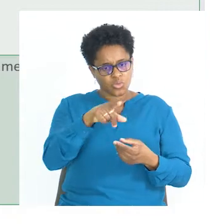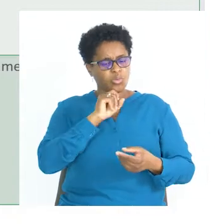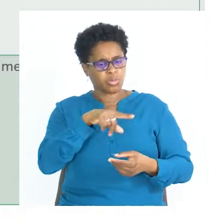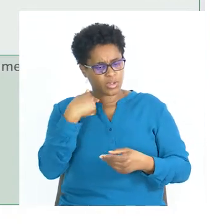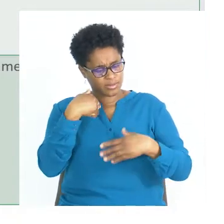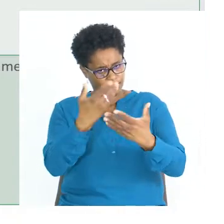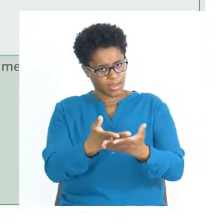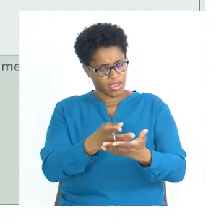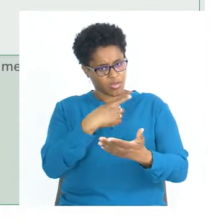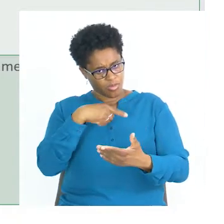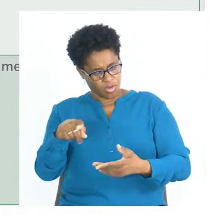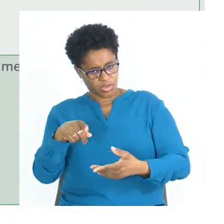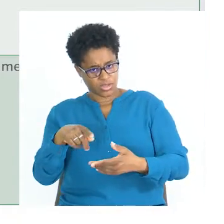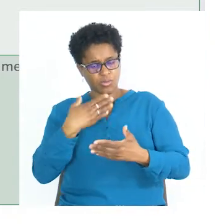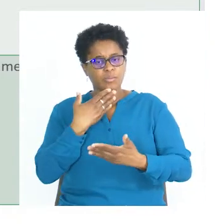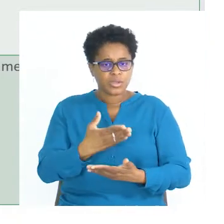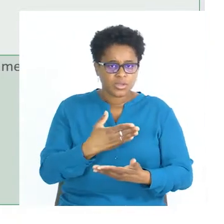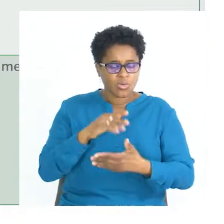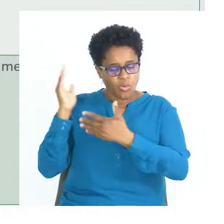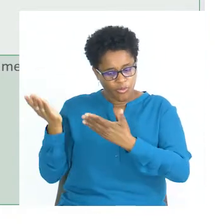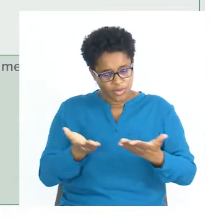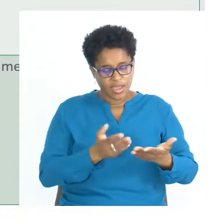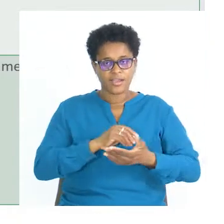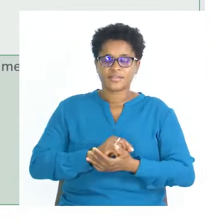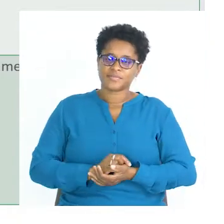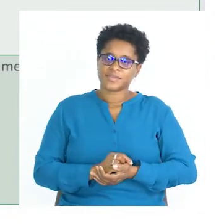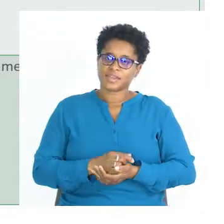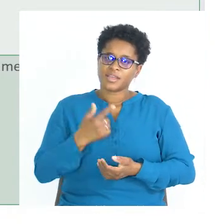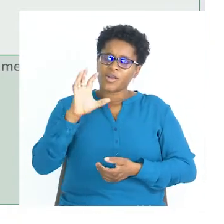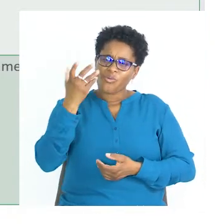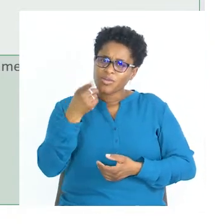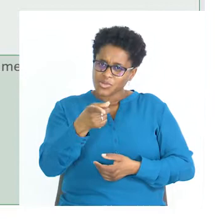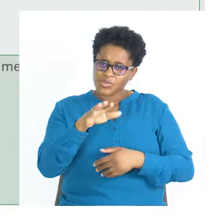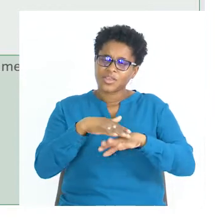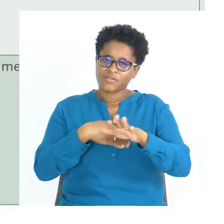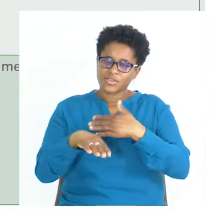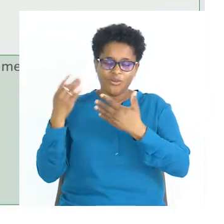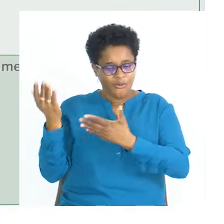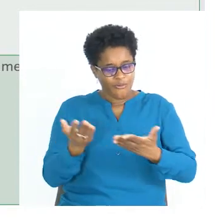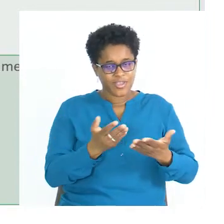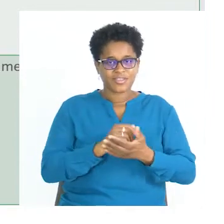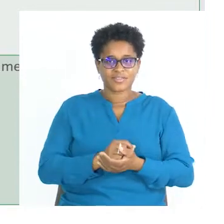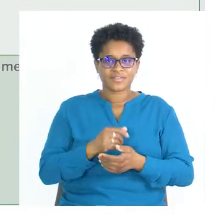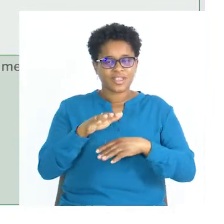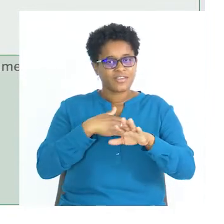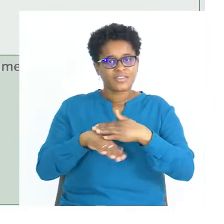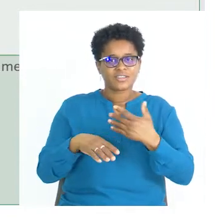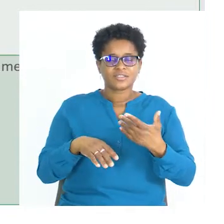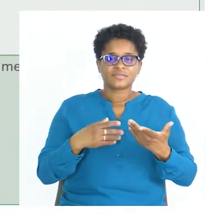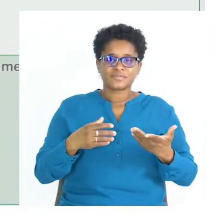apelo ou então convidar. Vais fazer antes? Quando tu estás a fazer aquele convite, tu estás a utilizar a